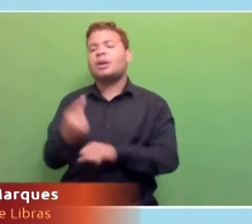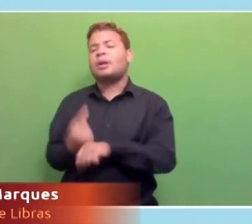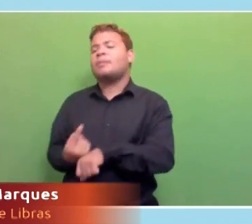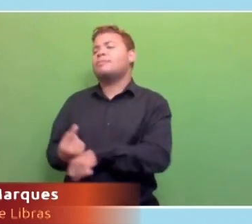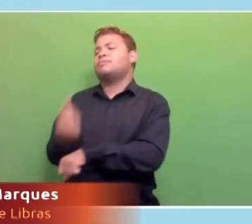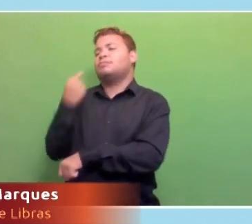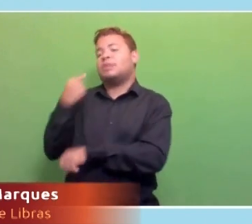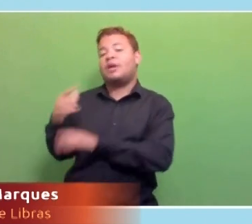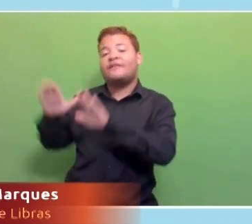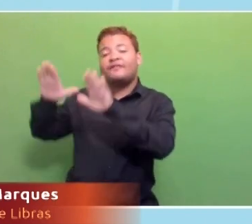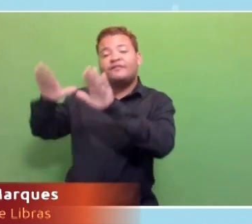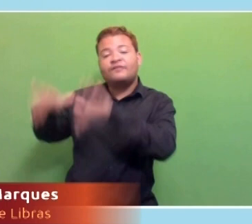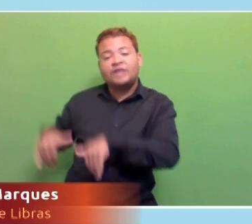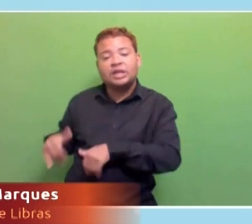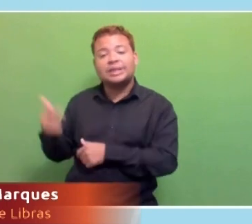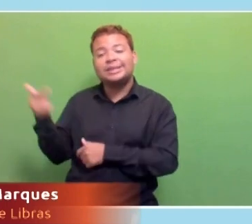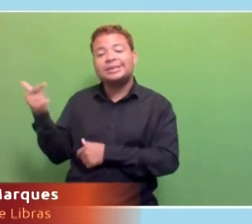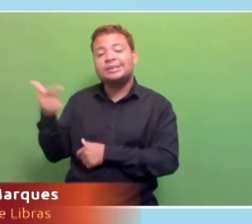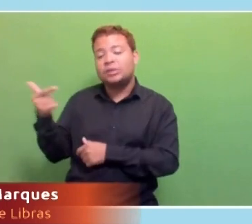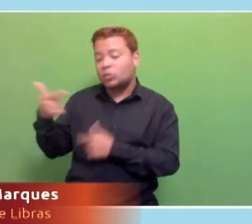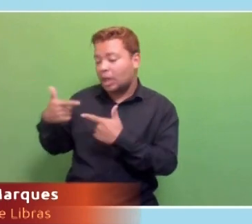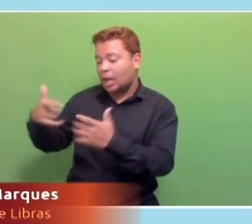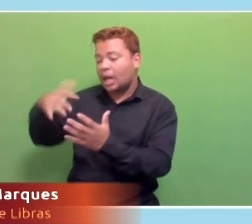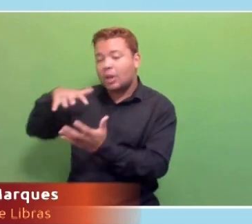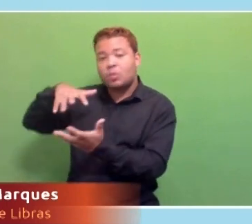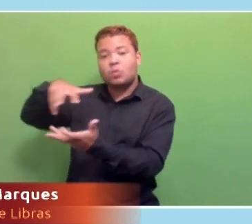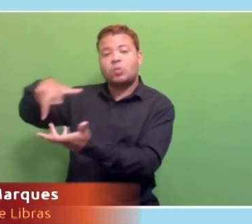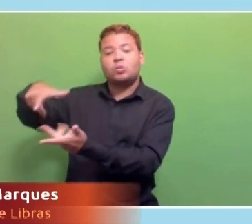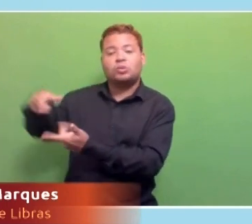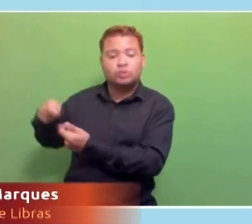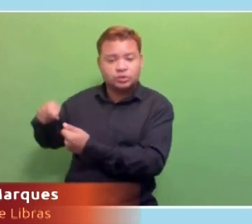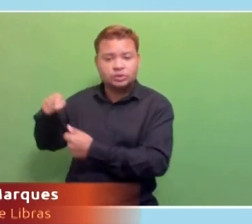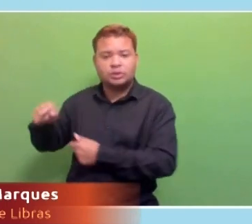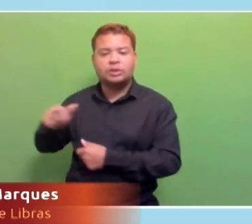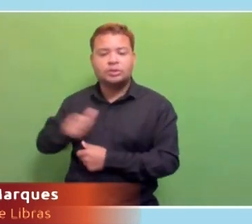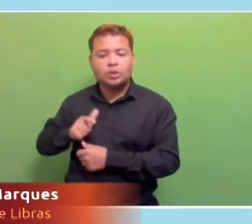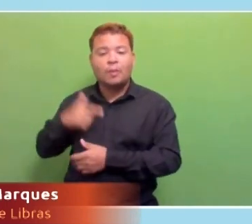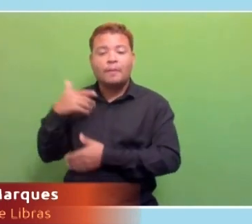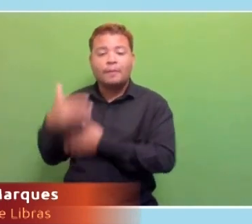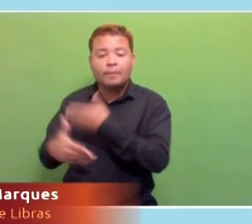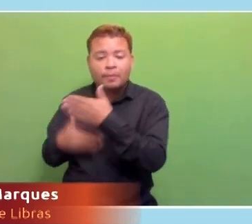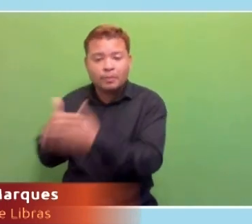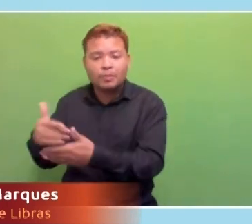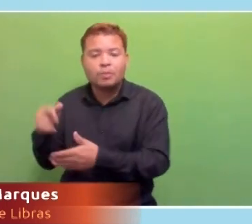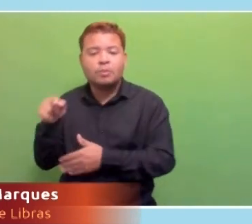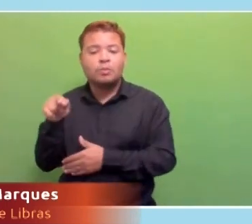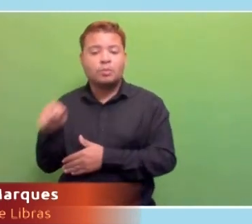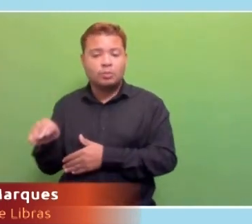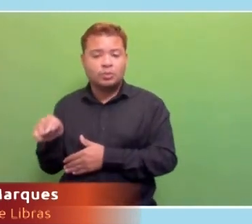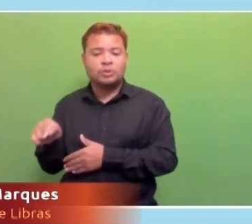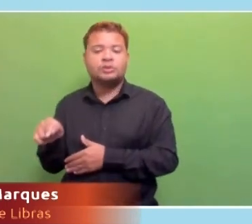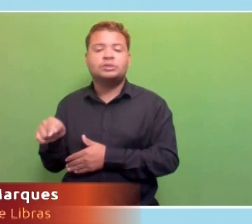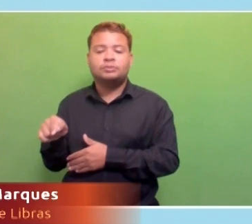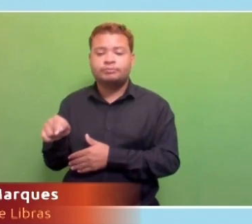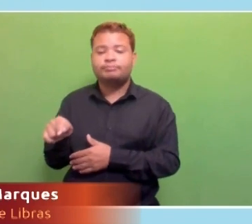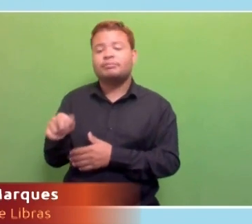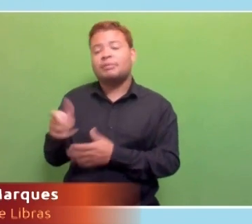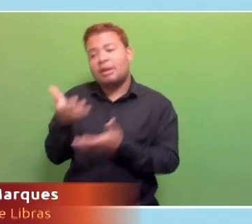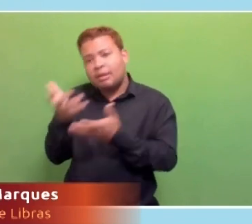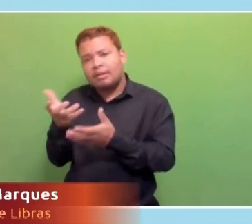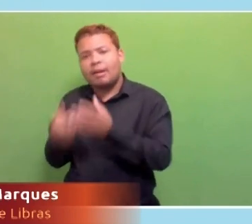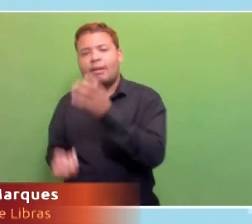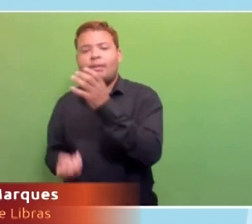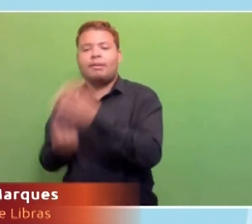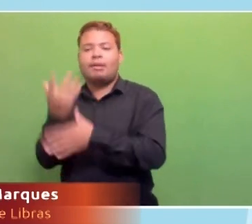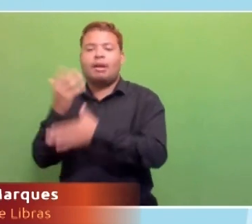fim da Segunda Guerra Mundial e ao fim de um processo de descolonização, onde se inseriu claramente a inclusão de um novo Estado, né?